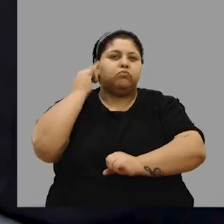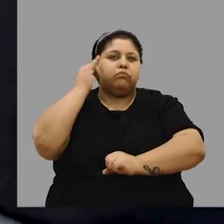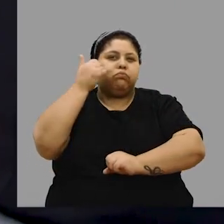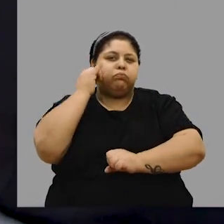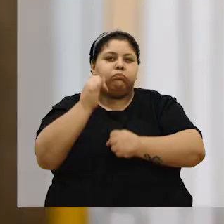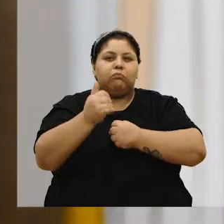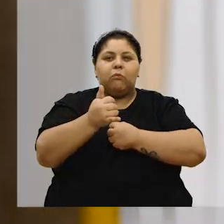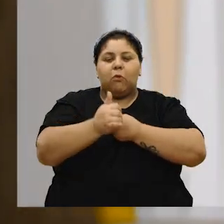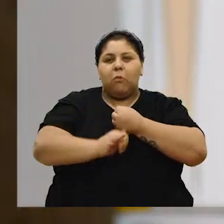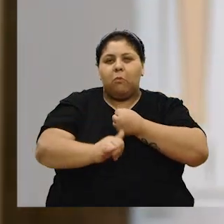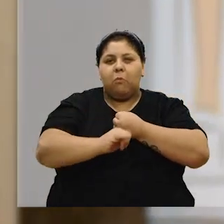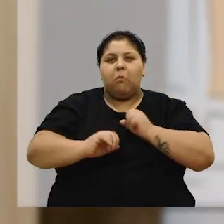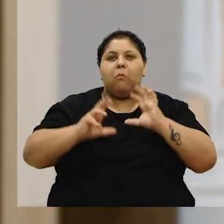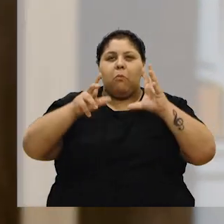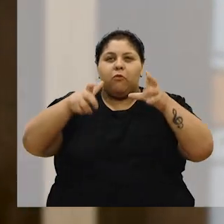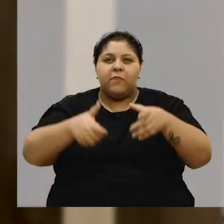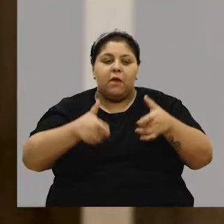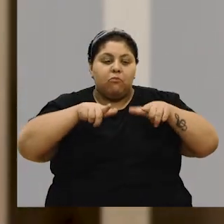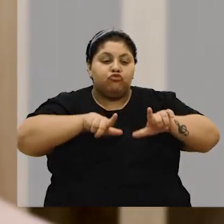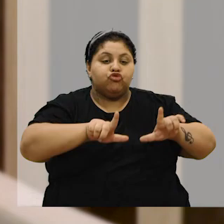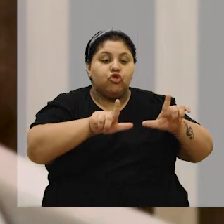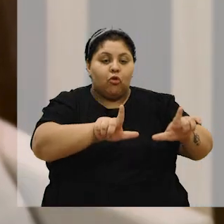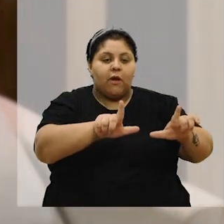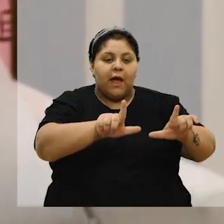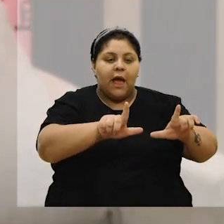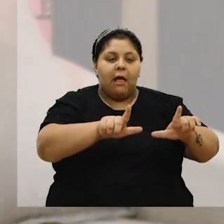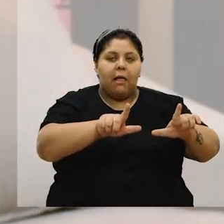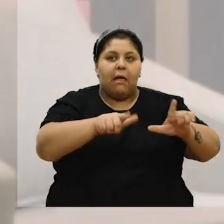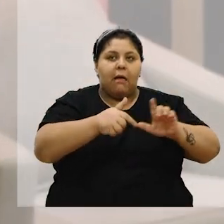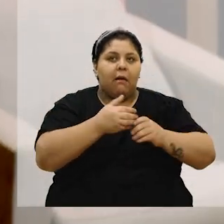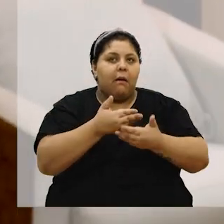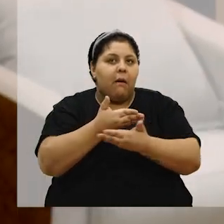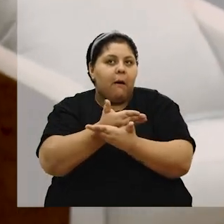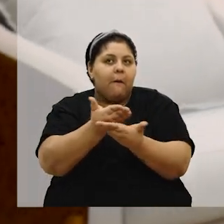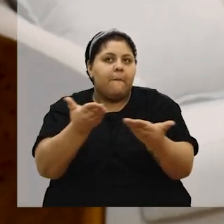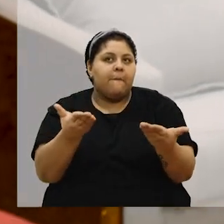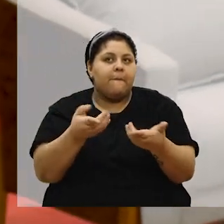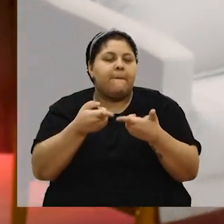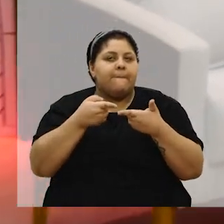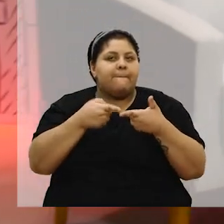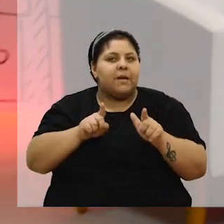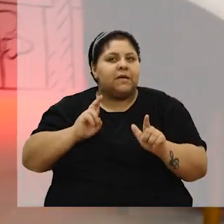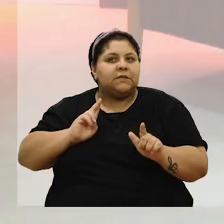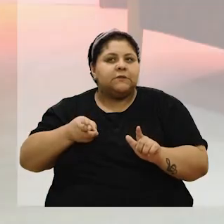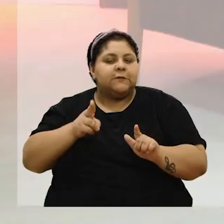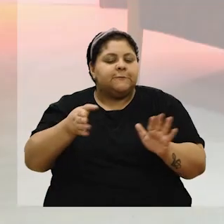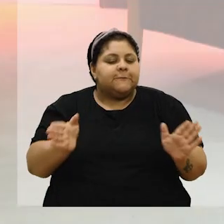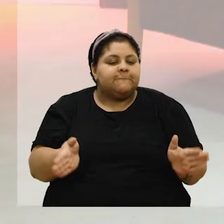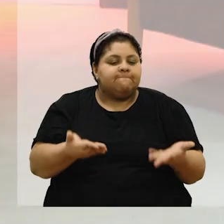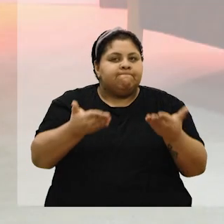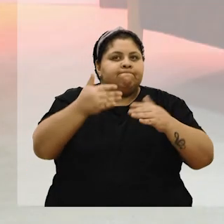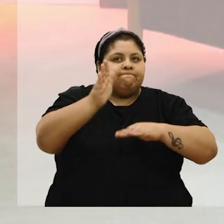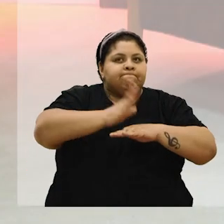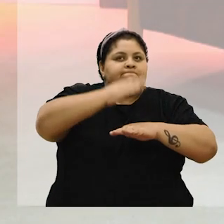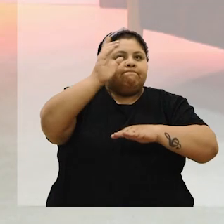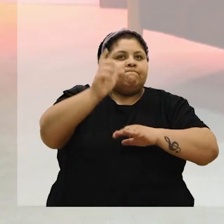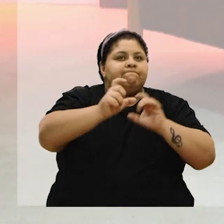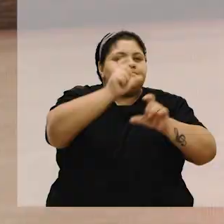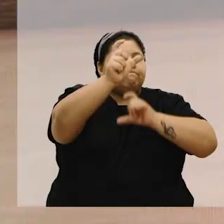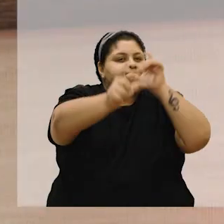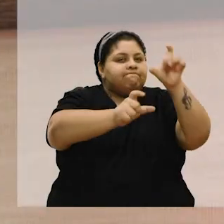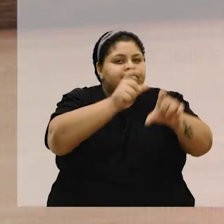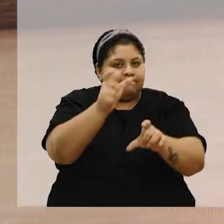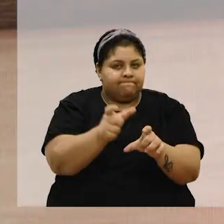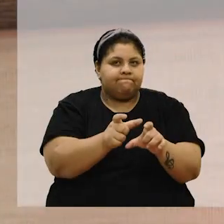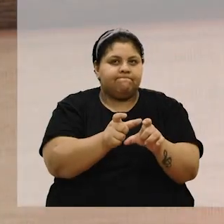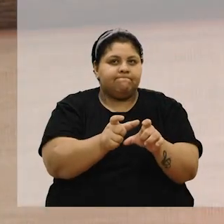e crônicas. Mudamos de cenário, vinhetas, mas tendo sempre como premissa incentivar cada vez mais que